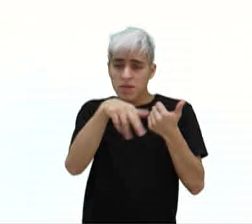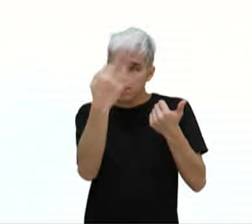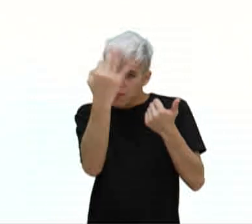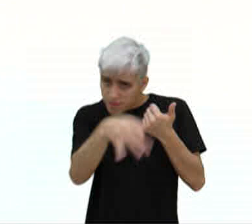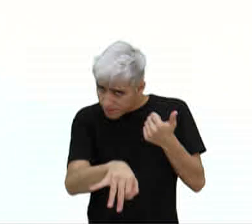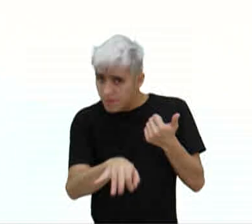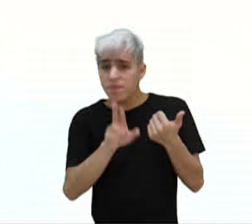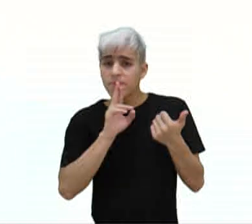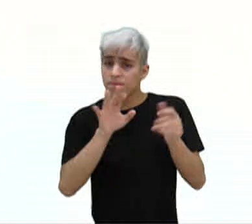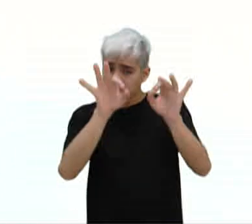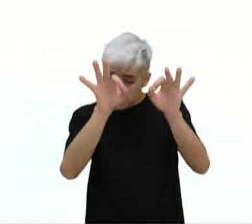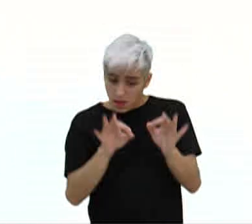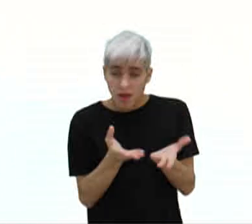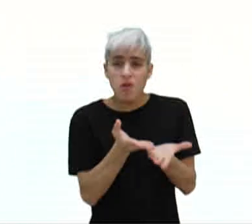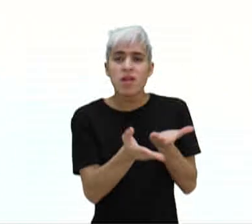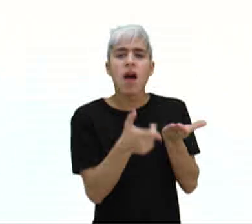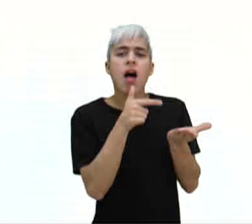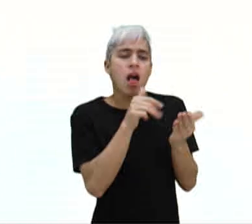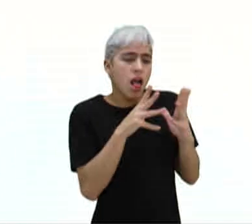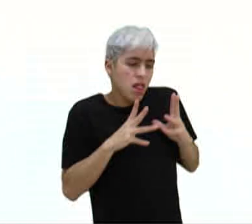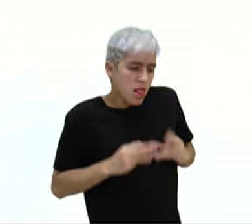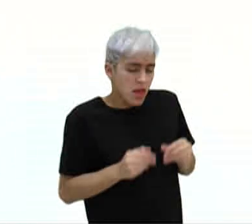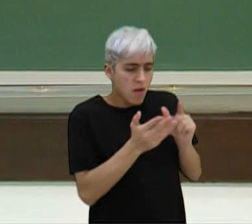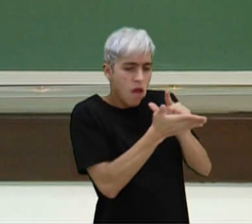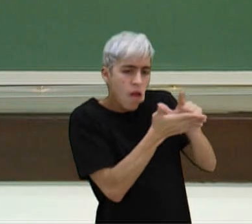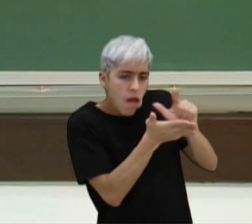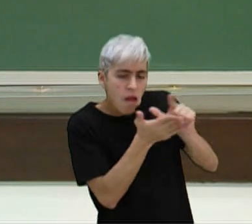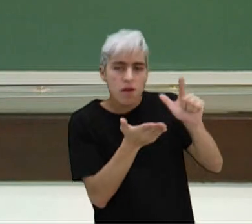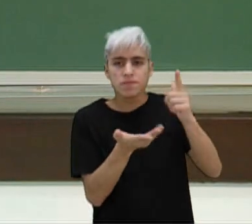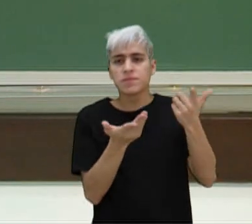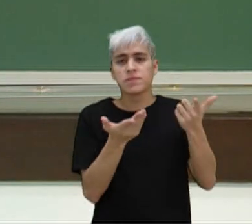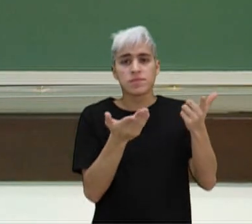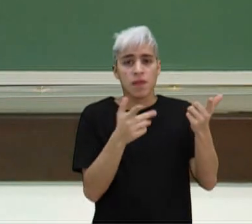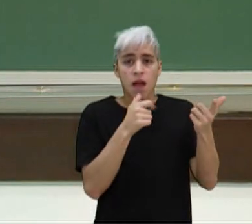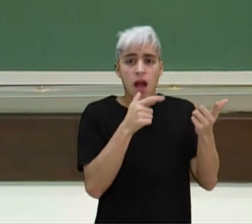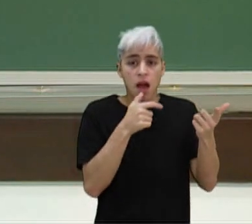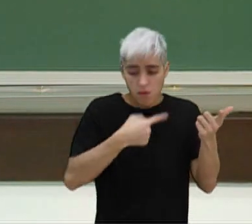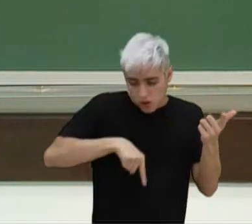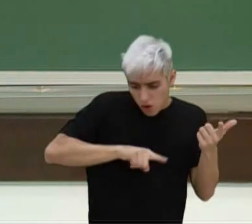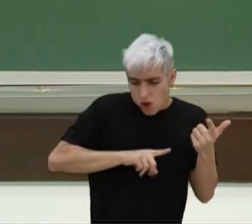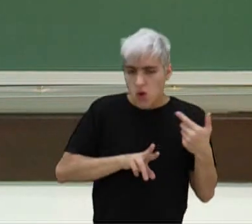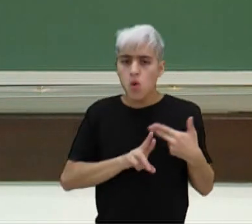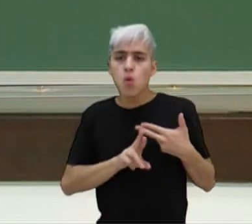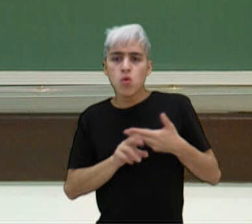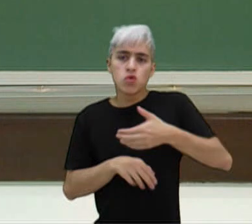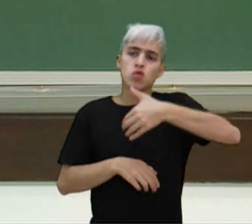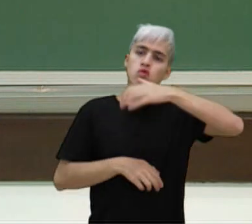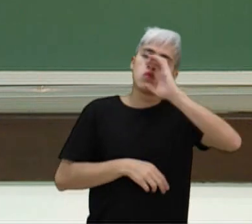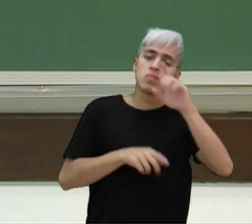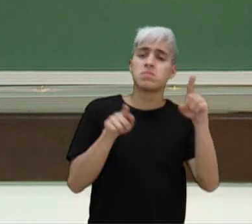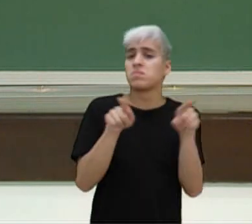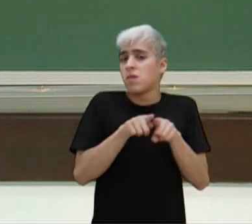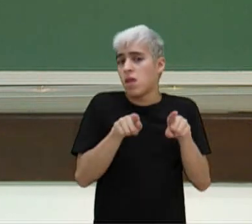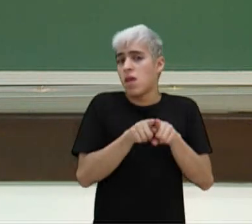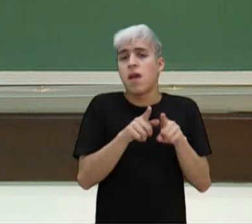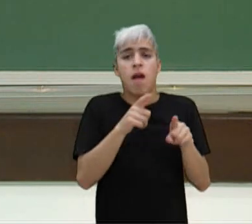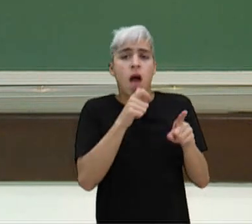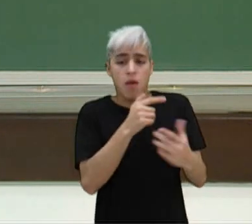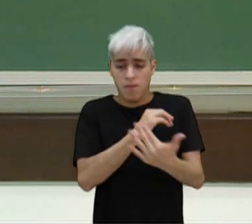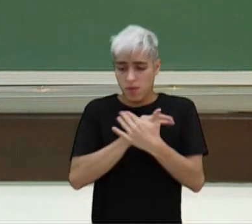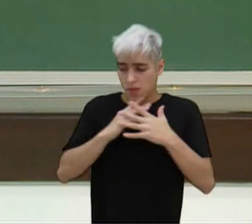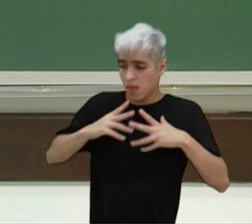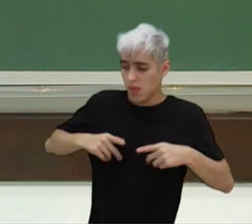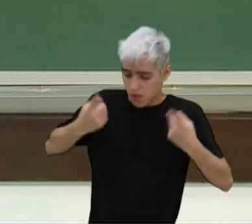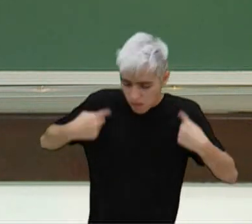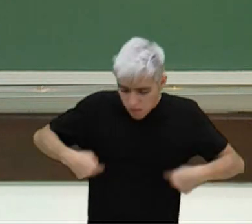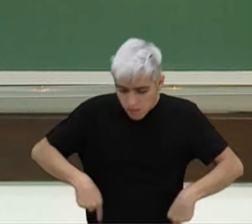Então, o tratamento de água ele é necessário, tanto para a água do nosso consumo, né, como também para a nossa